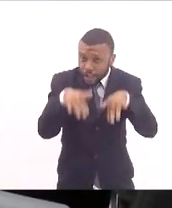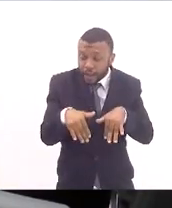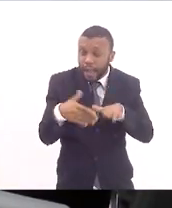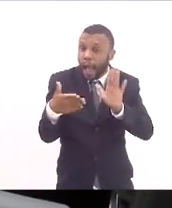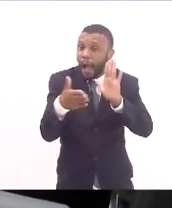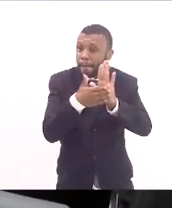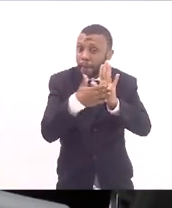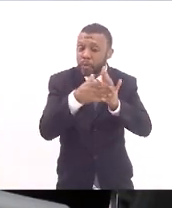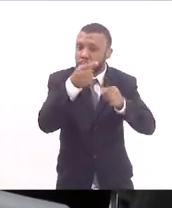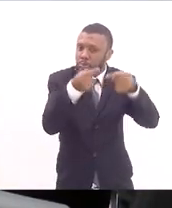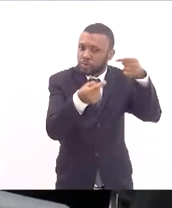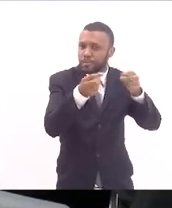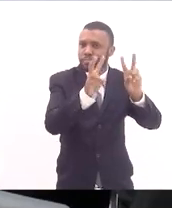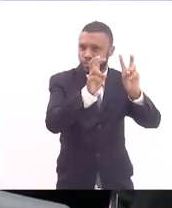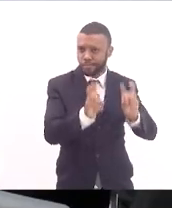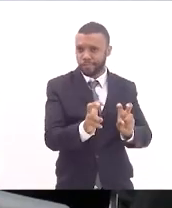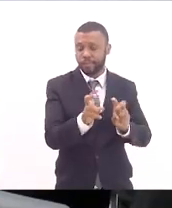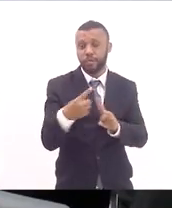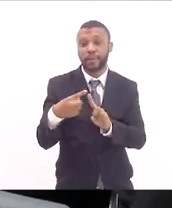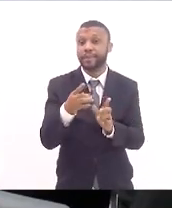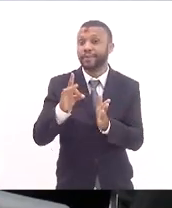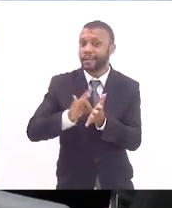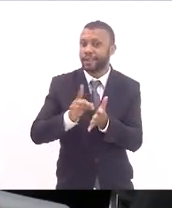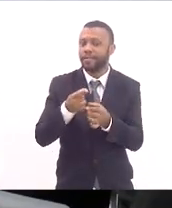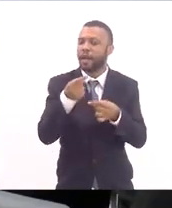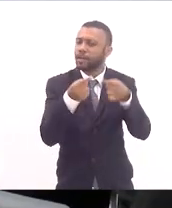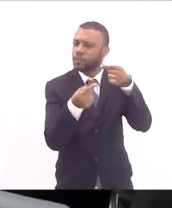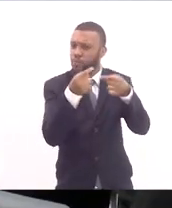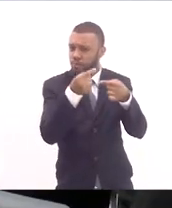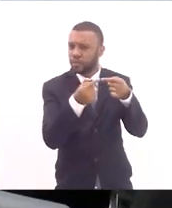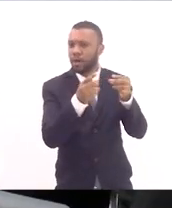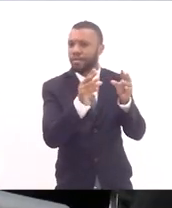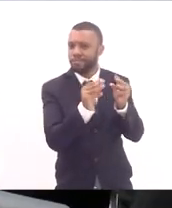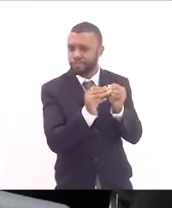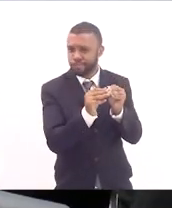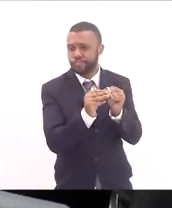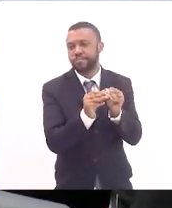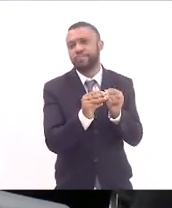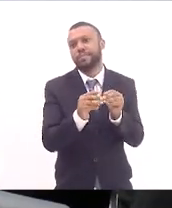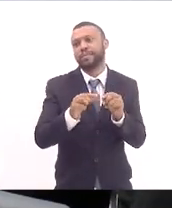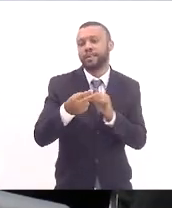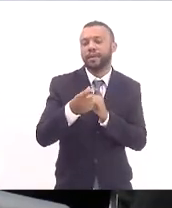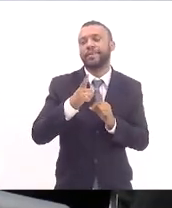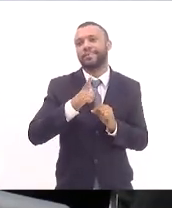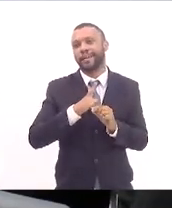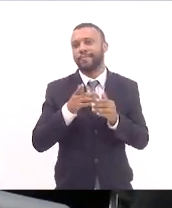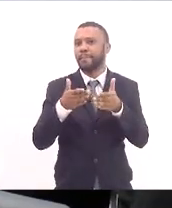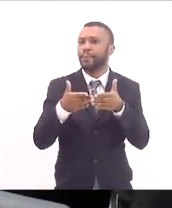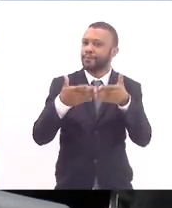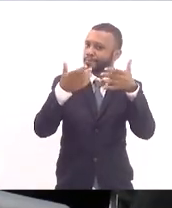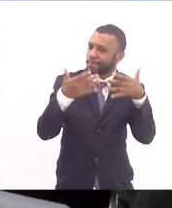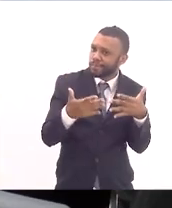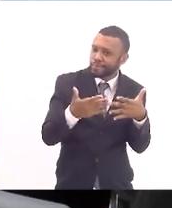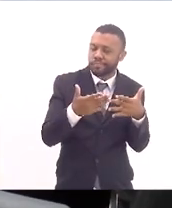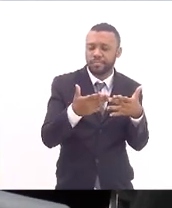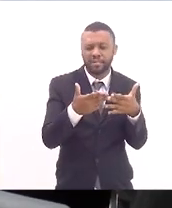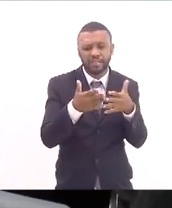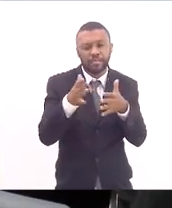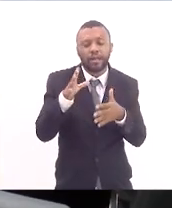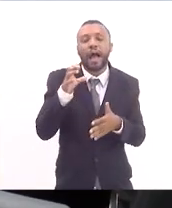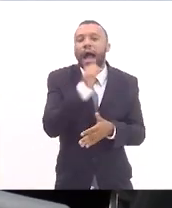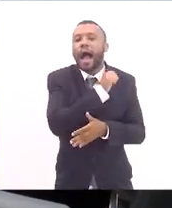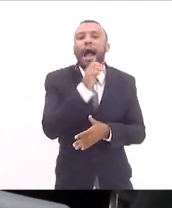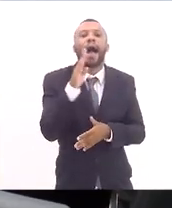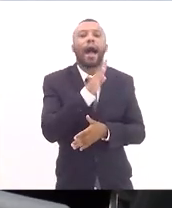que na verdade foi discussão que fez e aí ela vai aumentar vai passar